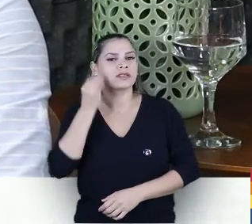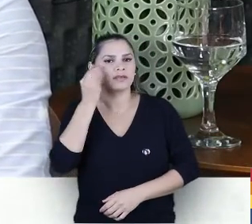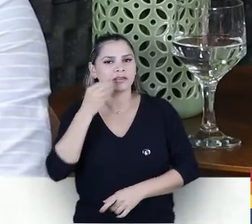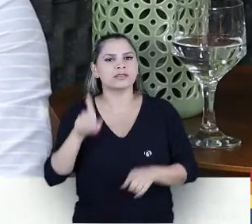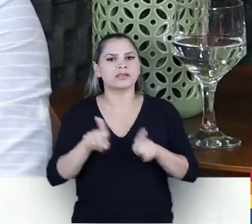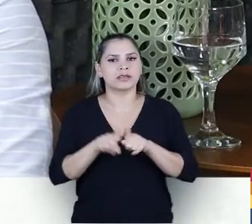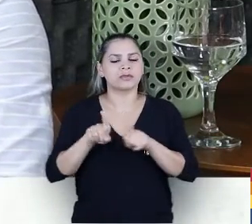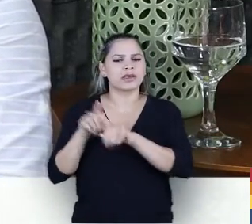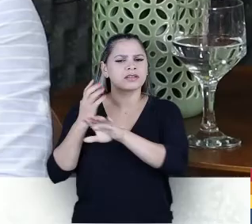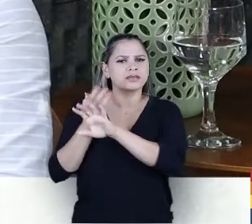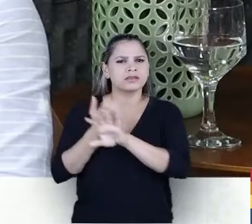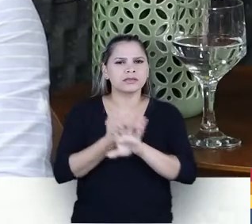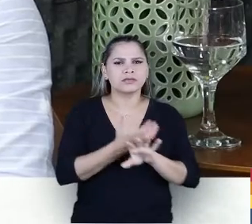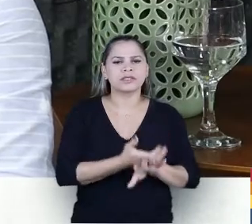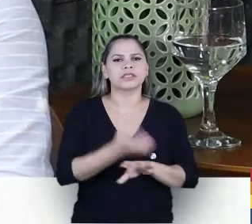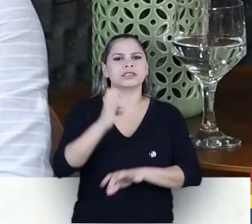bastante,